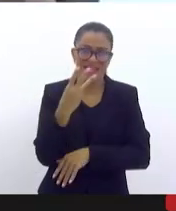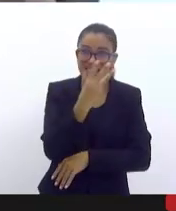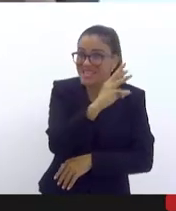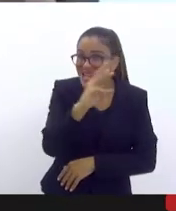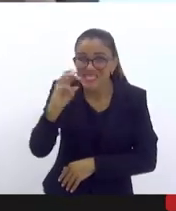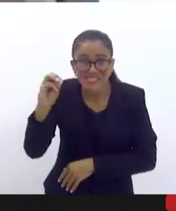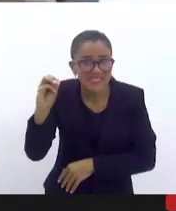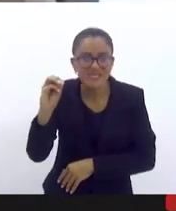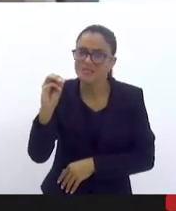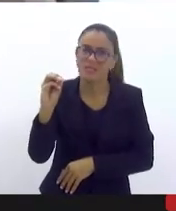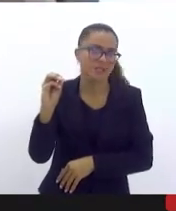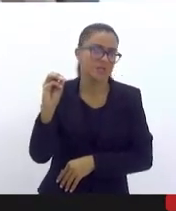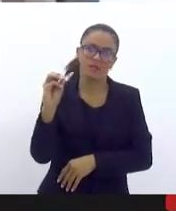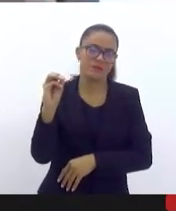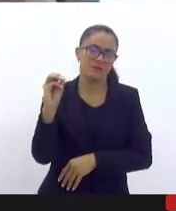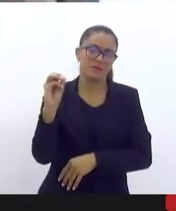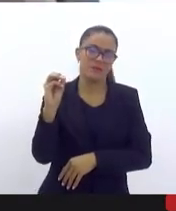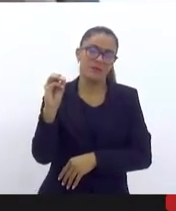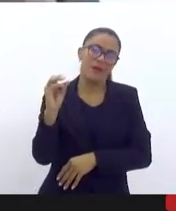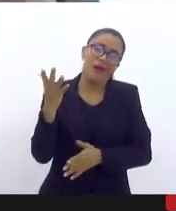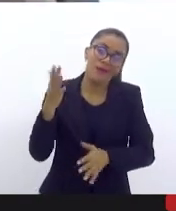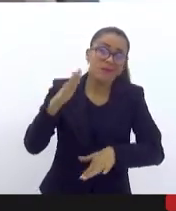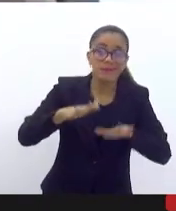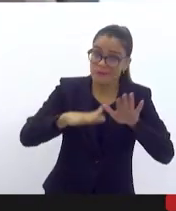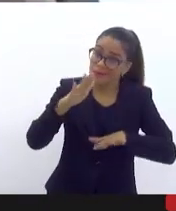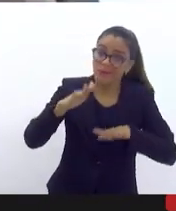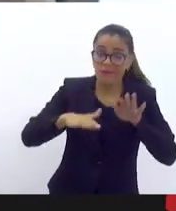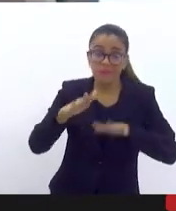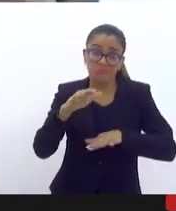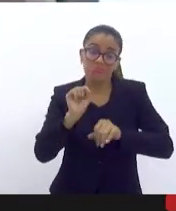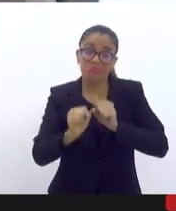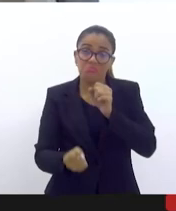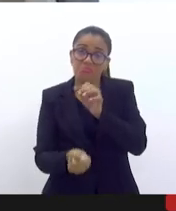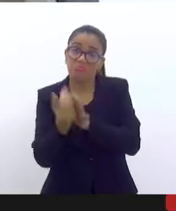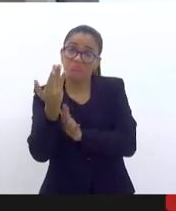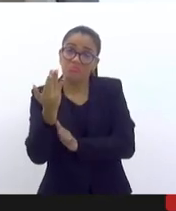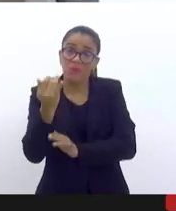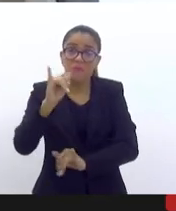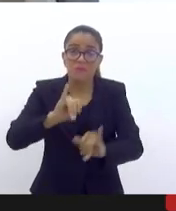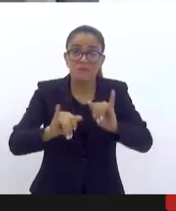vez teria impensável mas aí de repente aparece uma substância